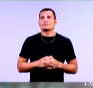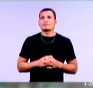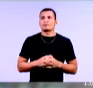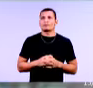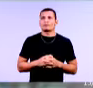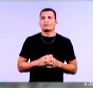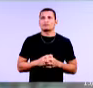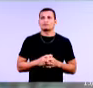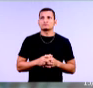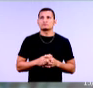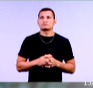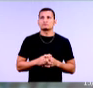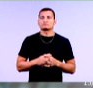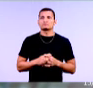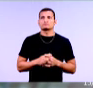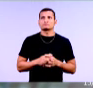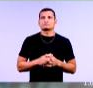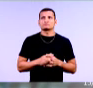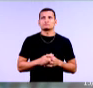Alguns detalhes, tá, gente?